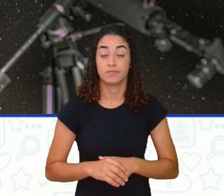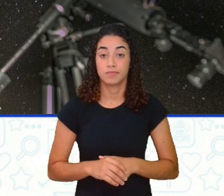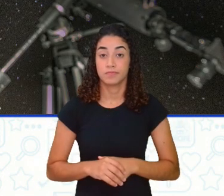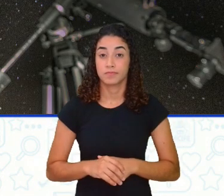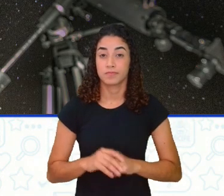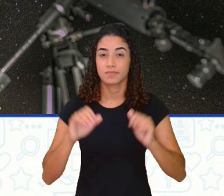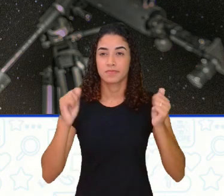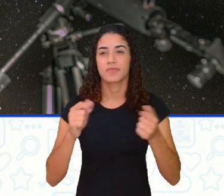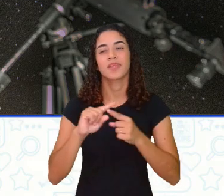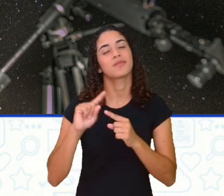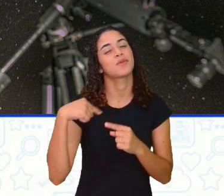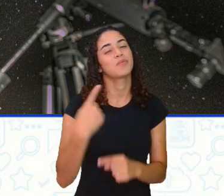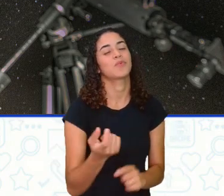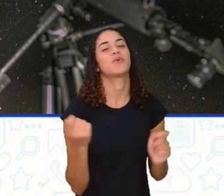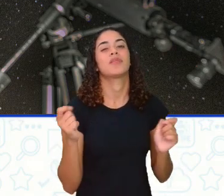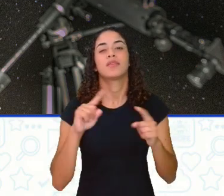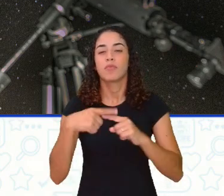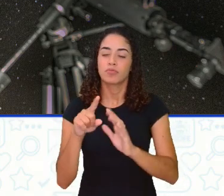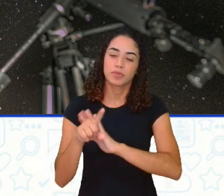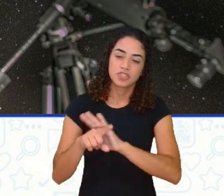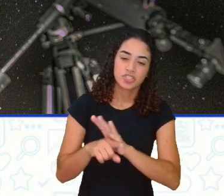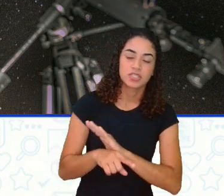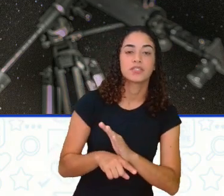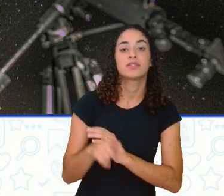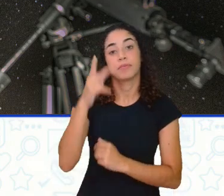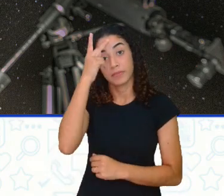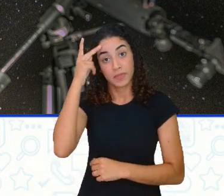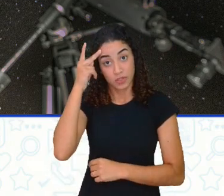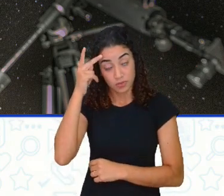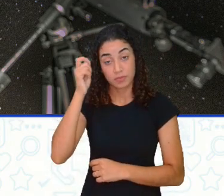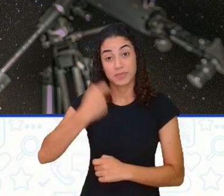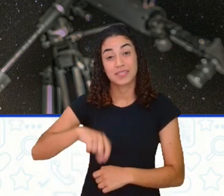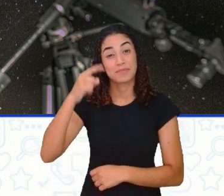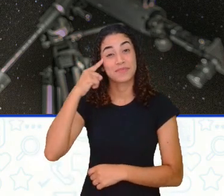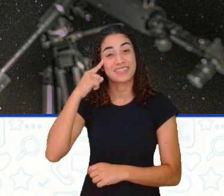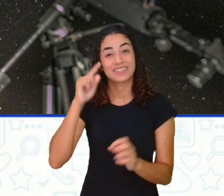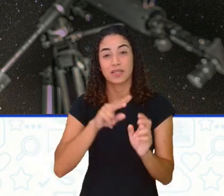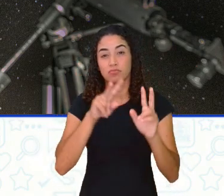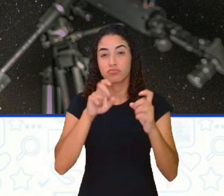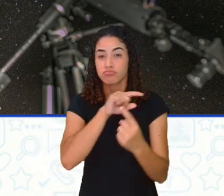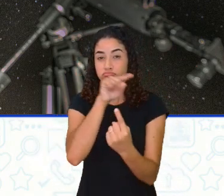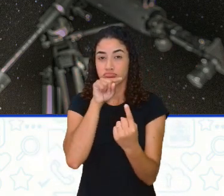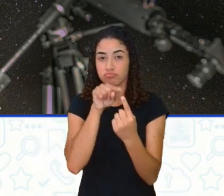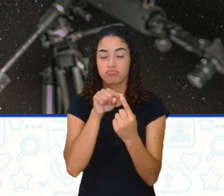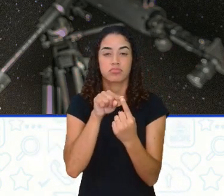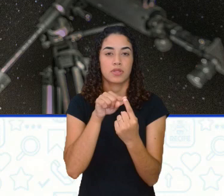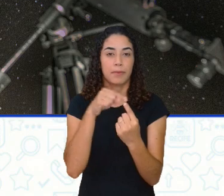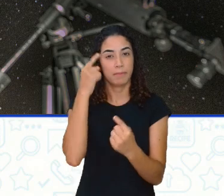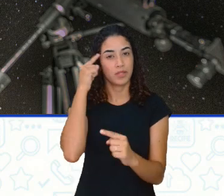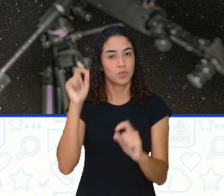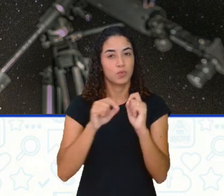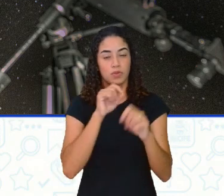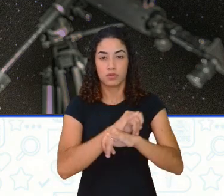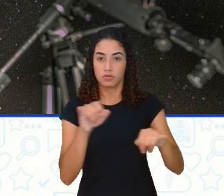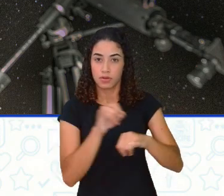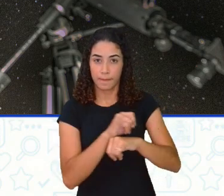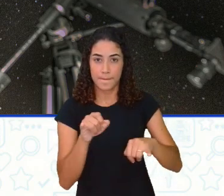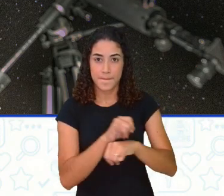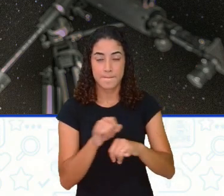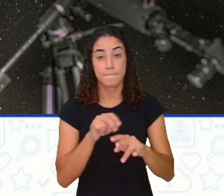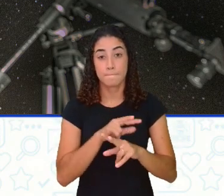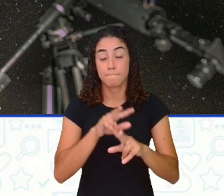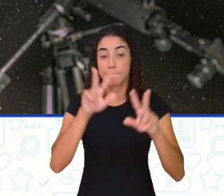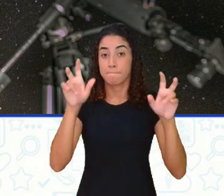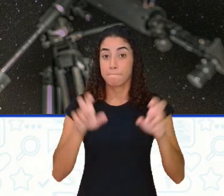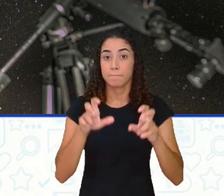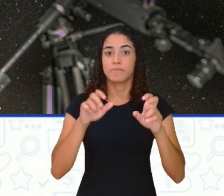certo? Logo em seguida, após feita a pesquisa, o jornalista precisa pensar em um título objetivo. Então, ainda pensando na nossa notícia sobre o Prêmio